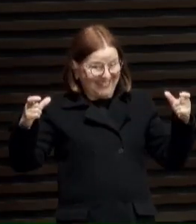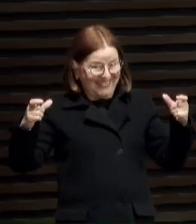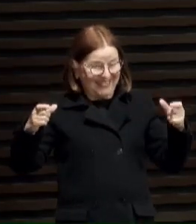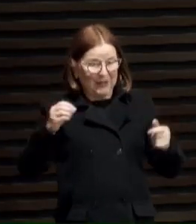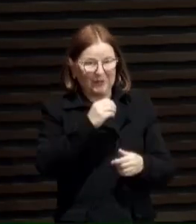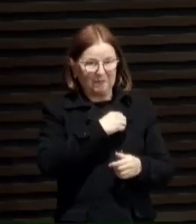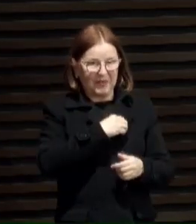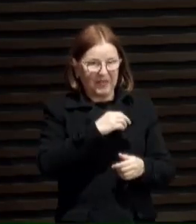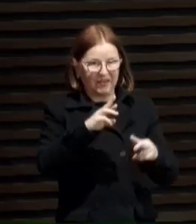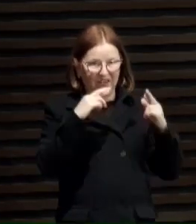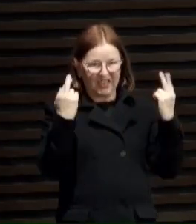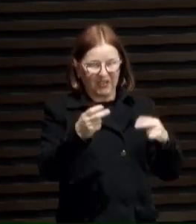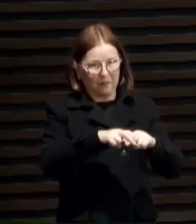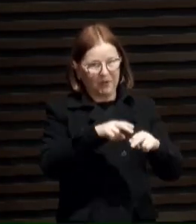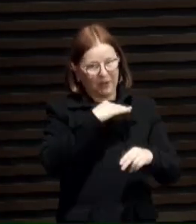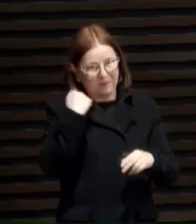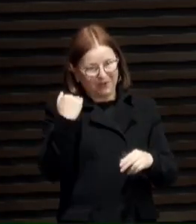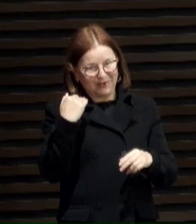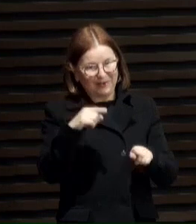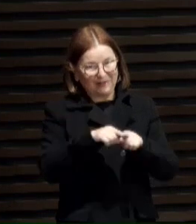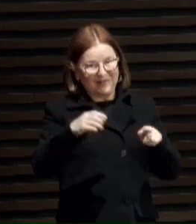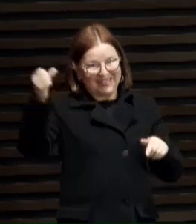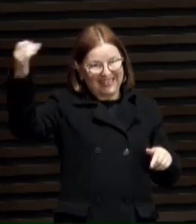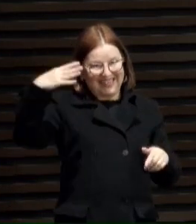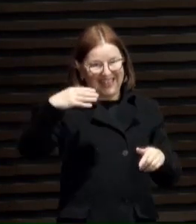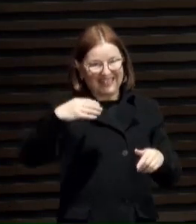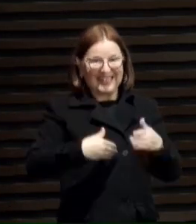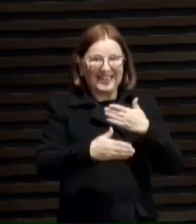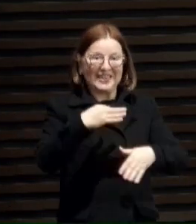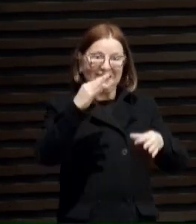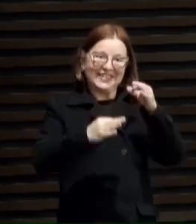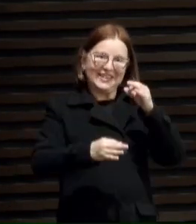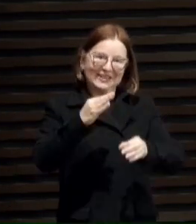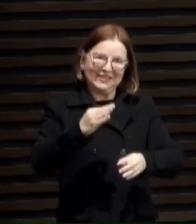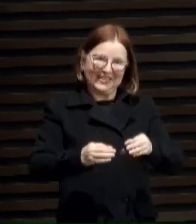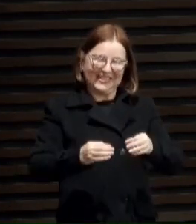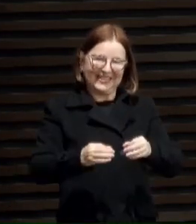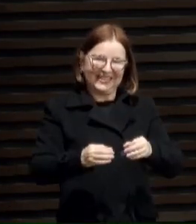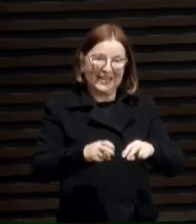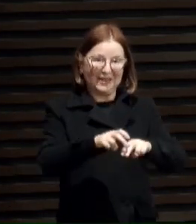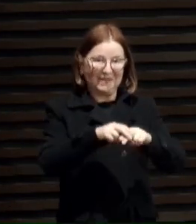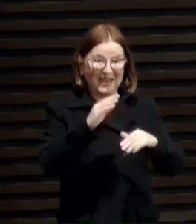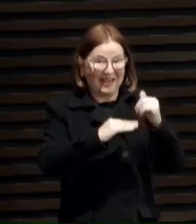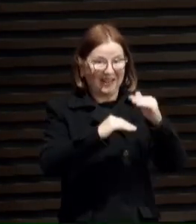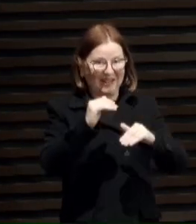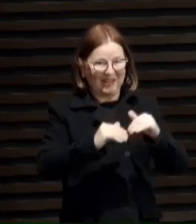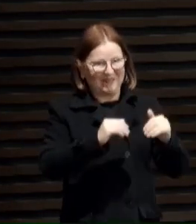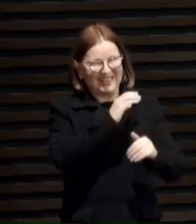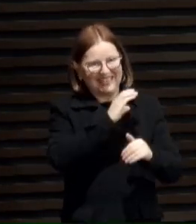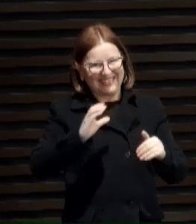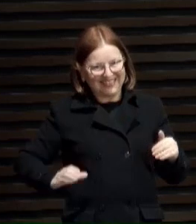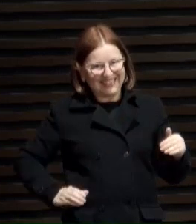pela justiça para a vida eterna, mediante a obra de Cristo Jesus. Vejam só o que diz